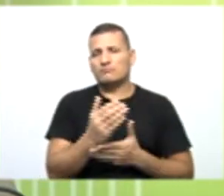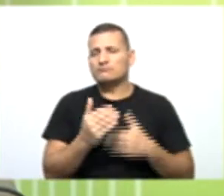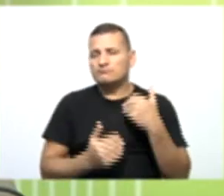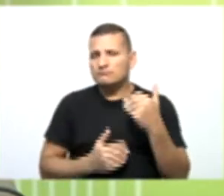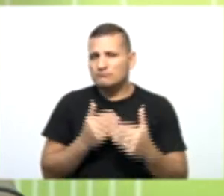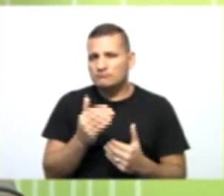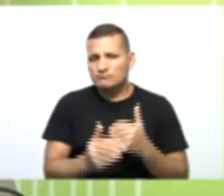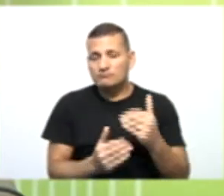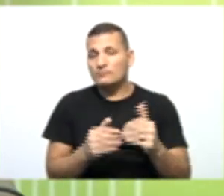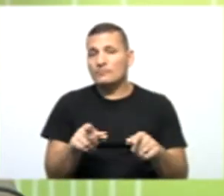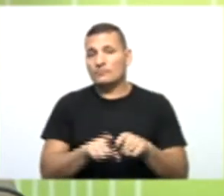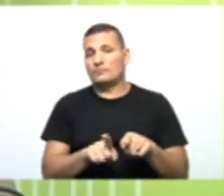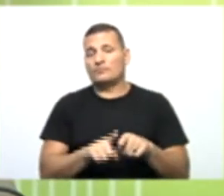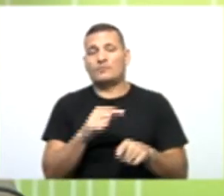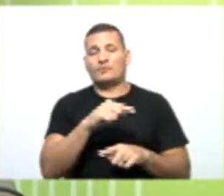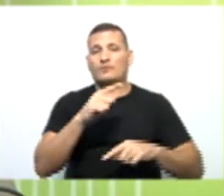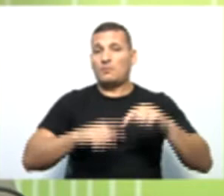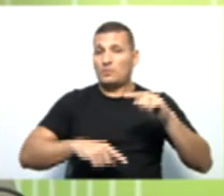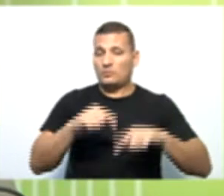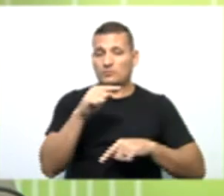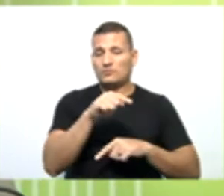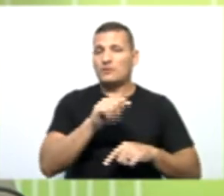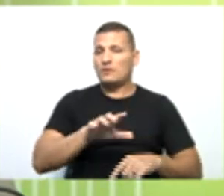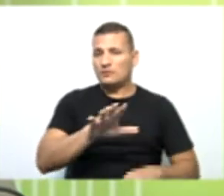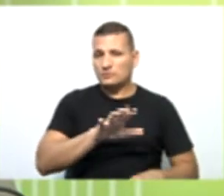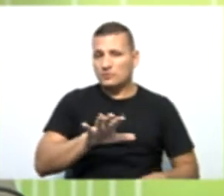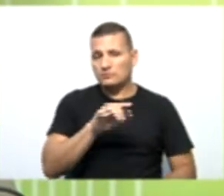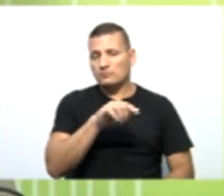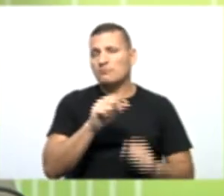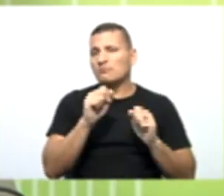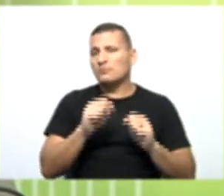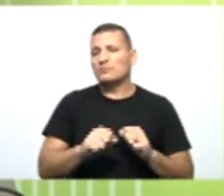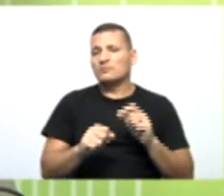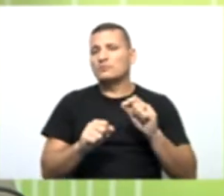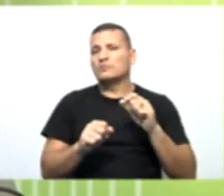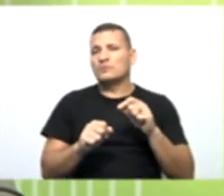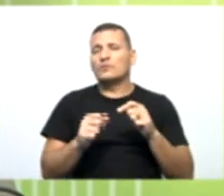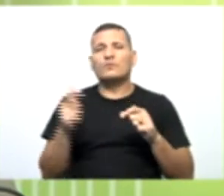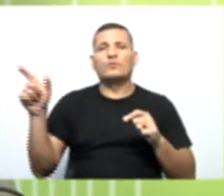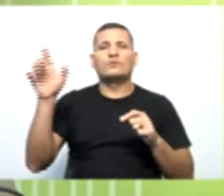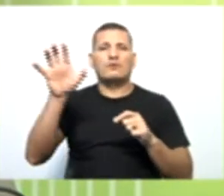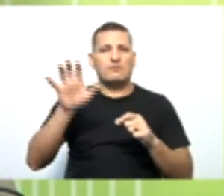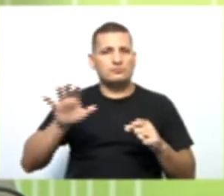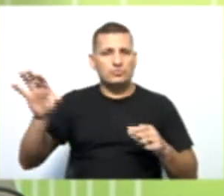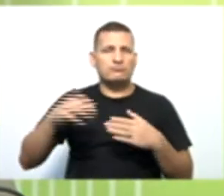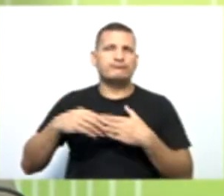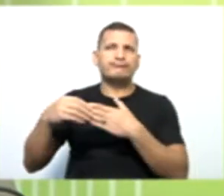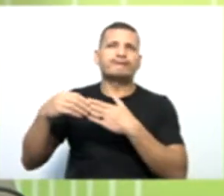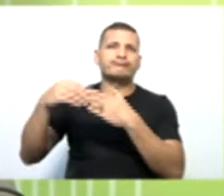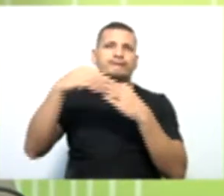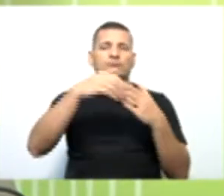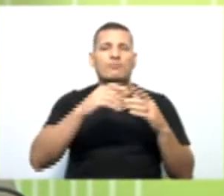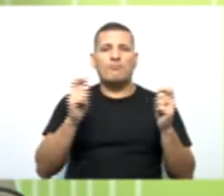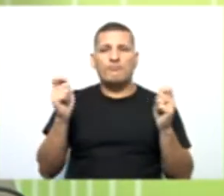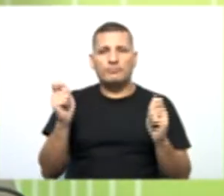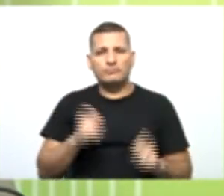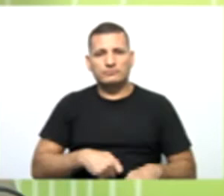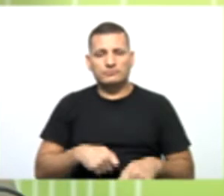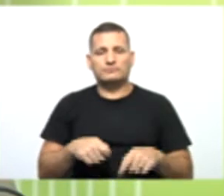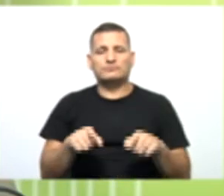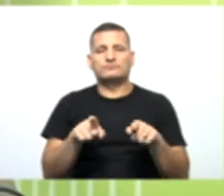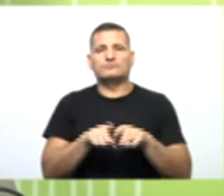também esse produto que é feito na região possa chegar a outras regiões e potencializar